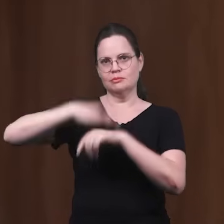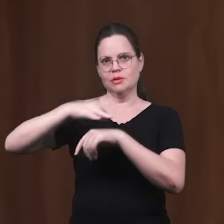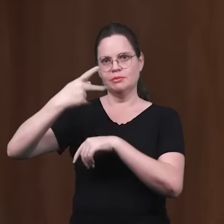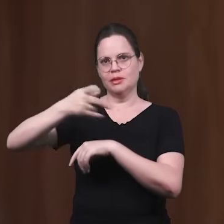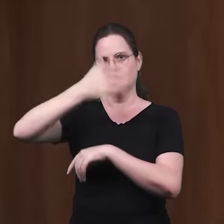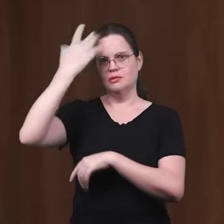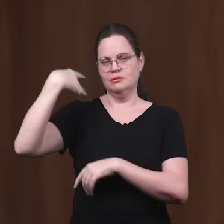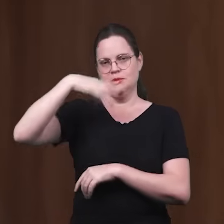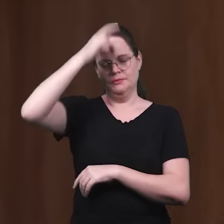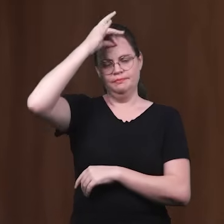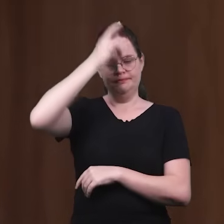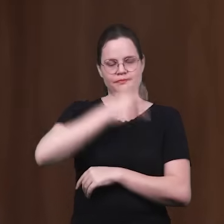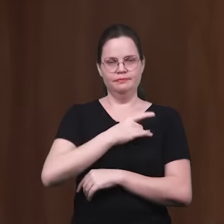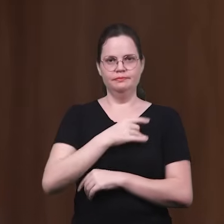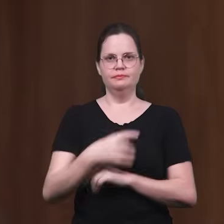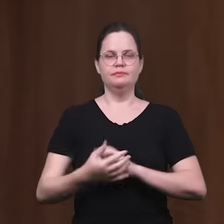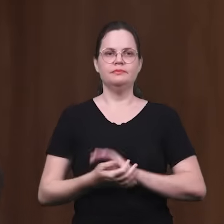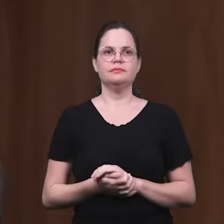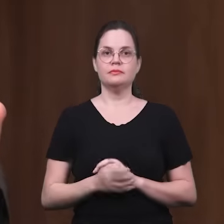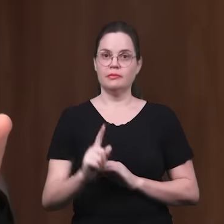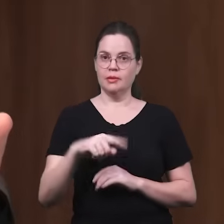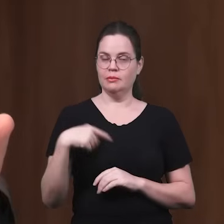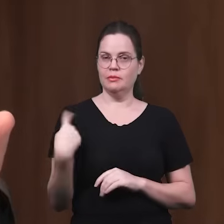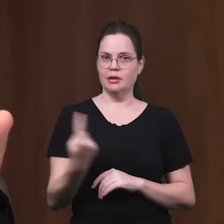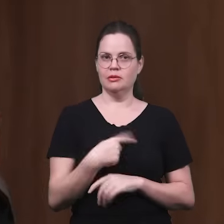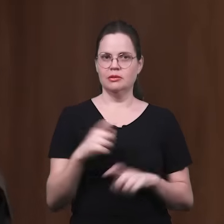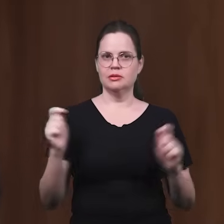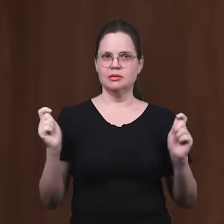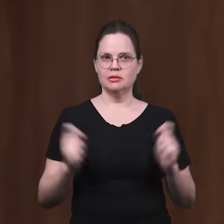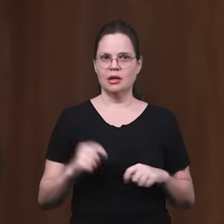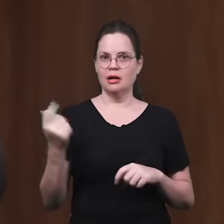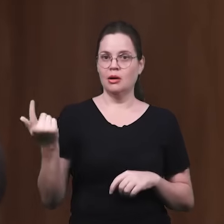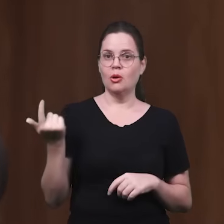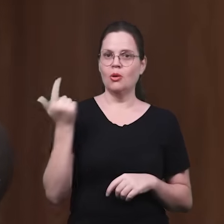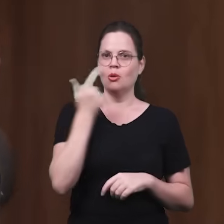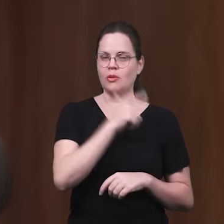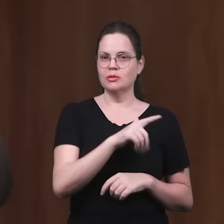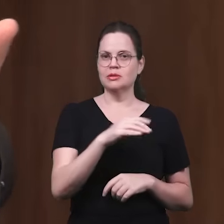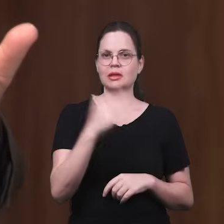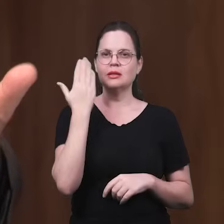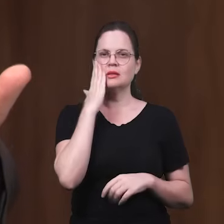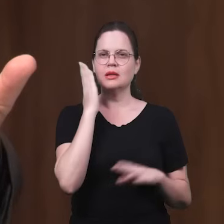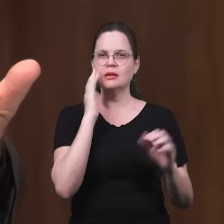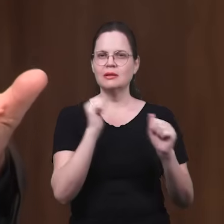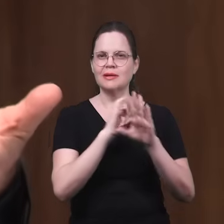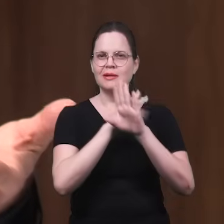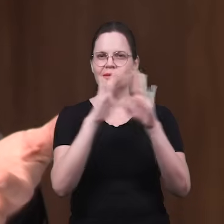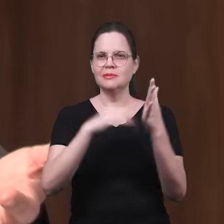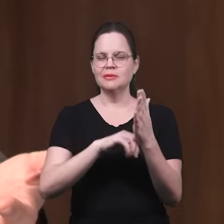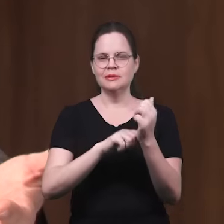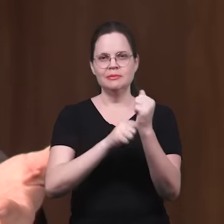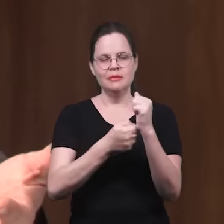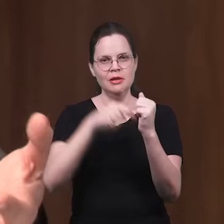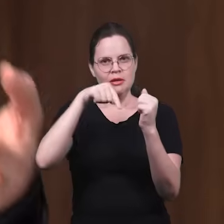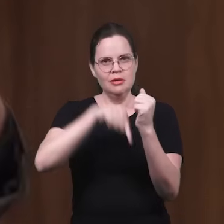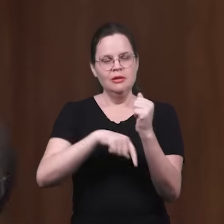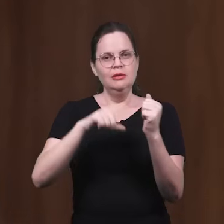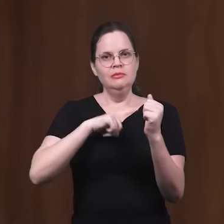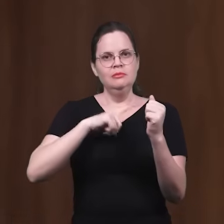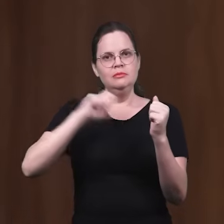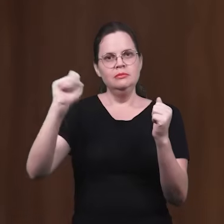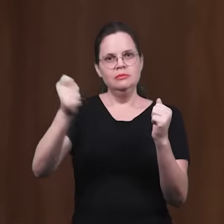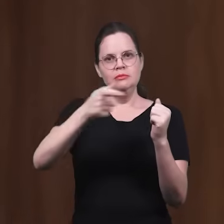que possamos descobrir o mistério que está oculto nesta palavra inspirada,